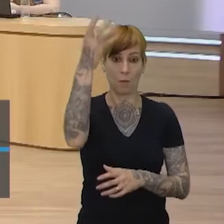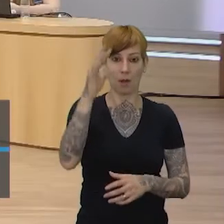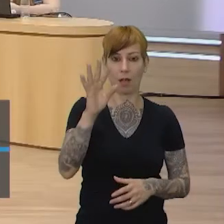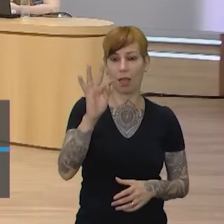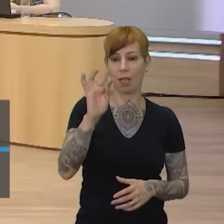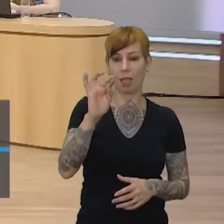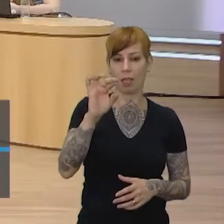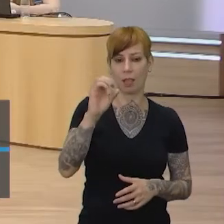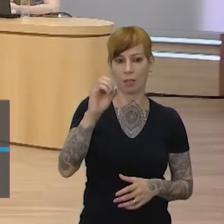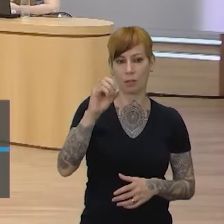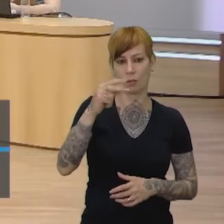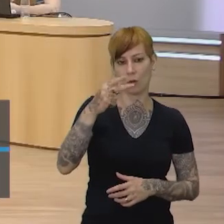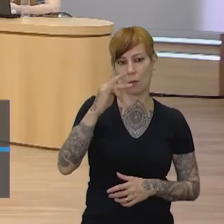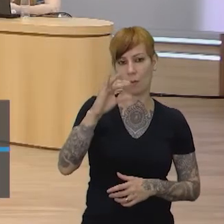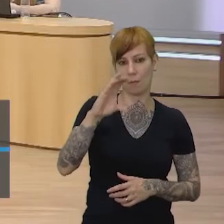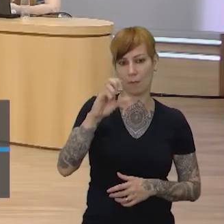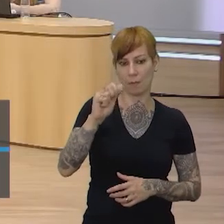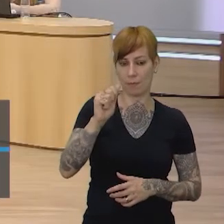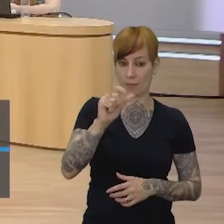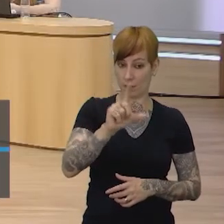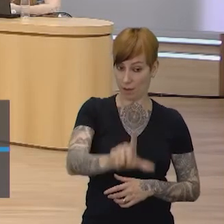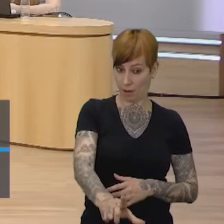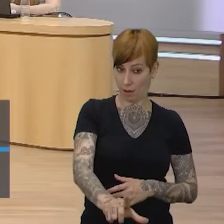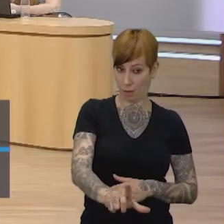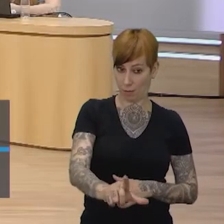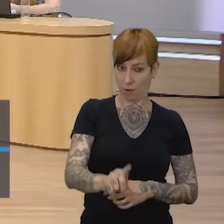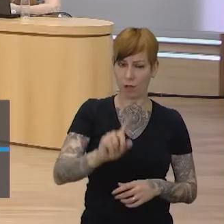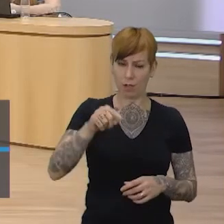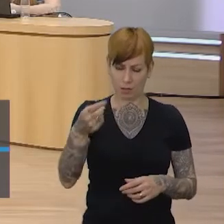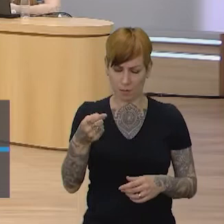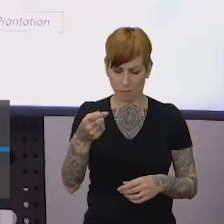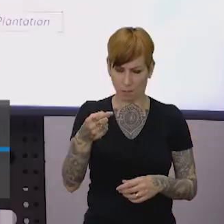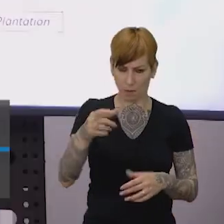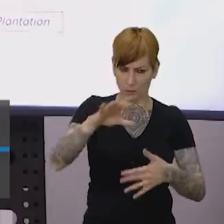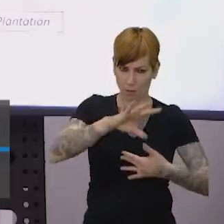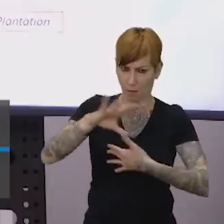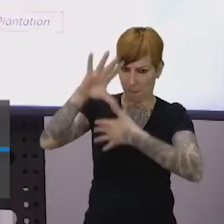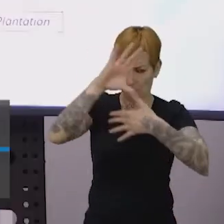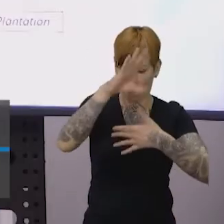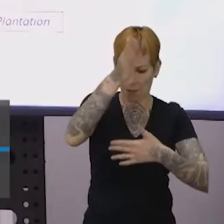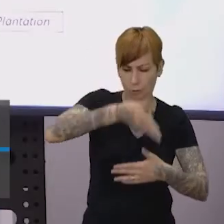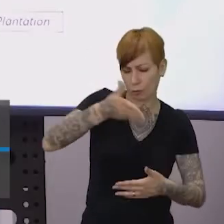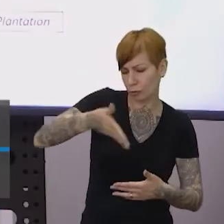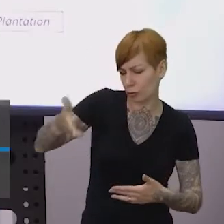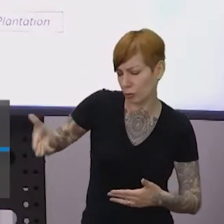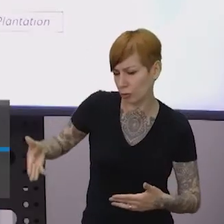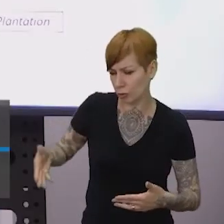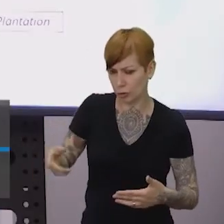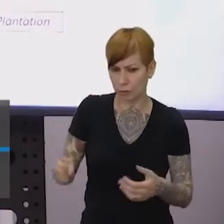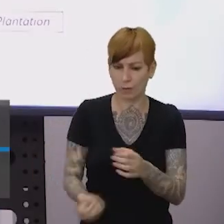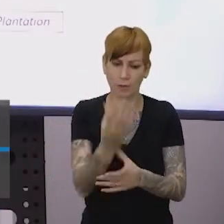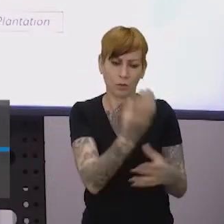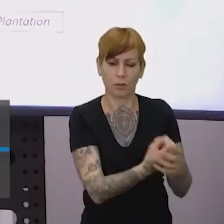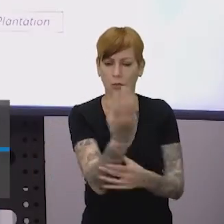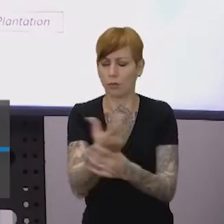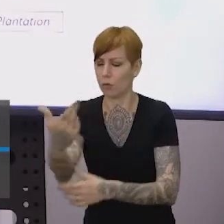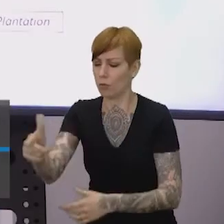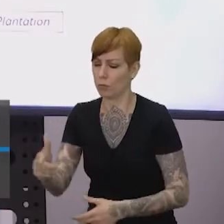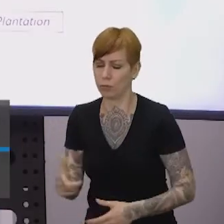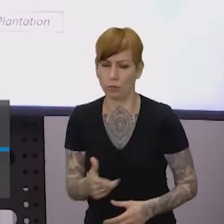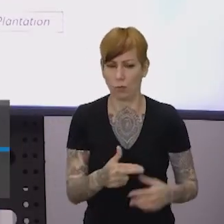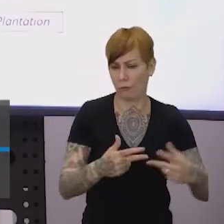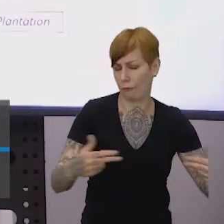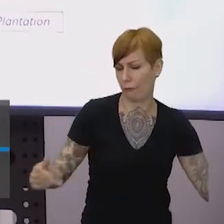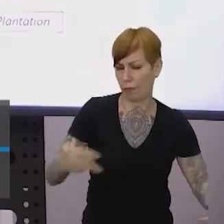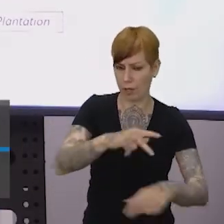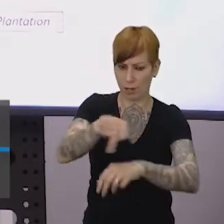que depois se divide, dá origem a vários países, né, que têm em comum o idioma espanhol, a gente vê muitas vezes,